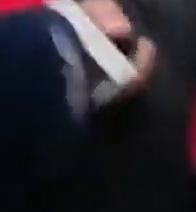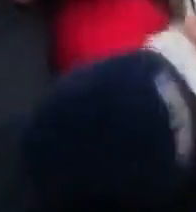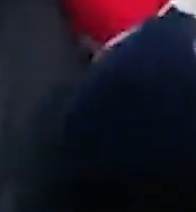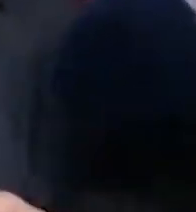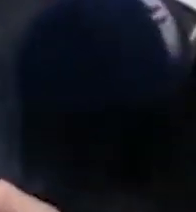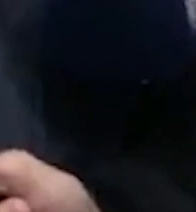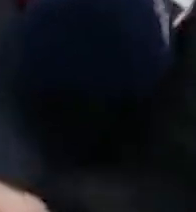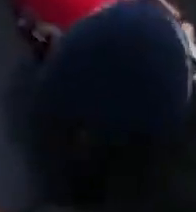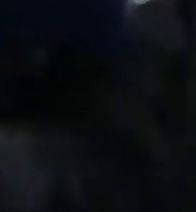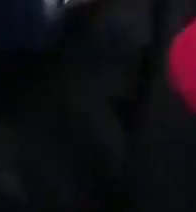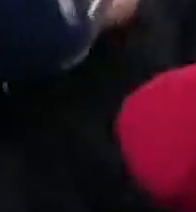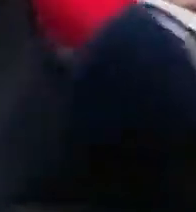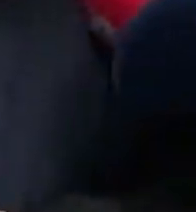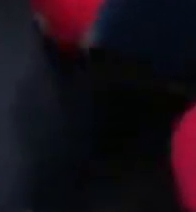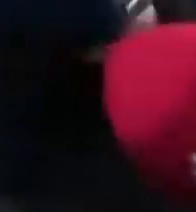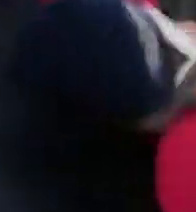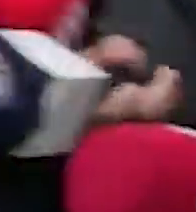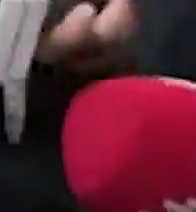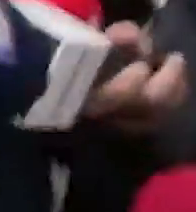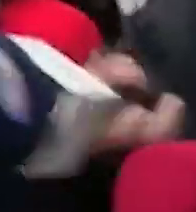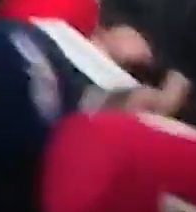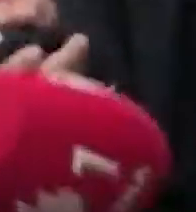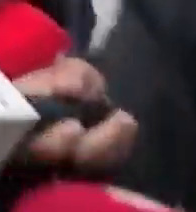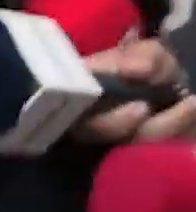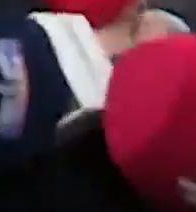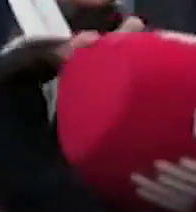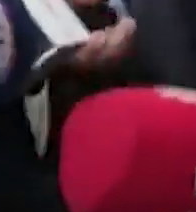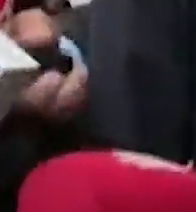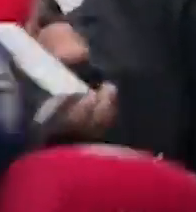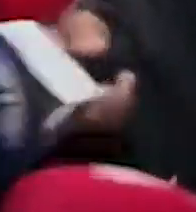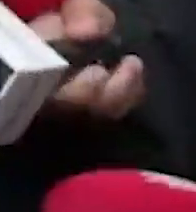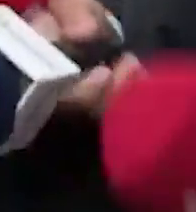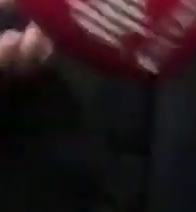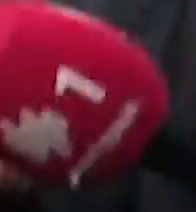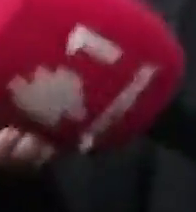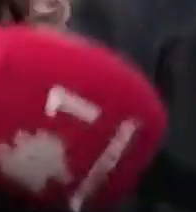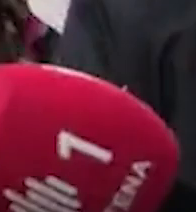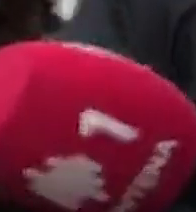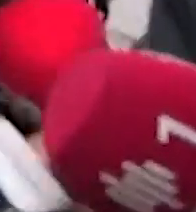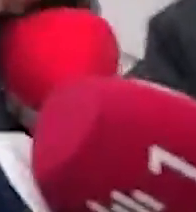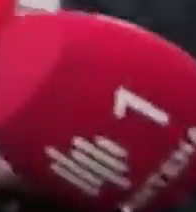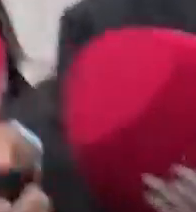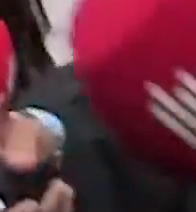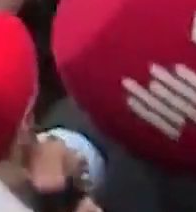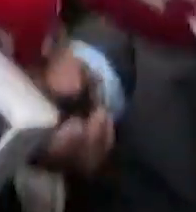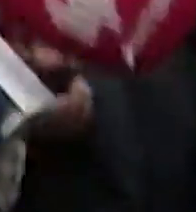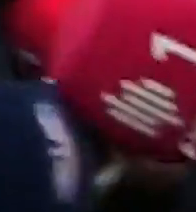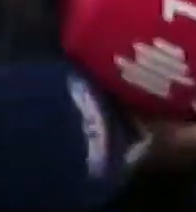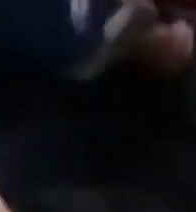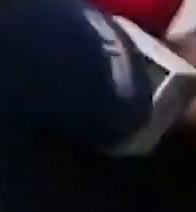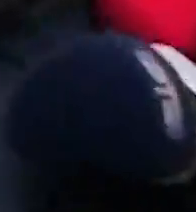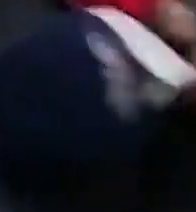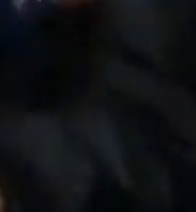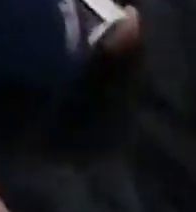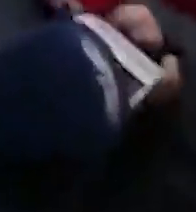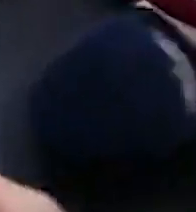Mas não disse o que o José Sócrates disse que disse, ou seja, de que ia fazer, ajustar contas com... Não há ajuste de contas, eu